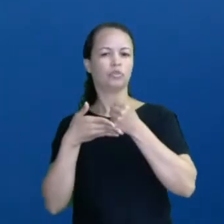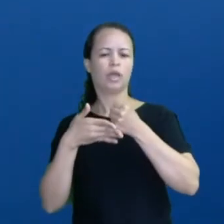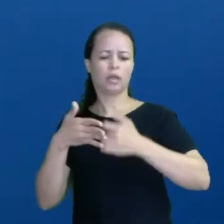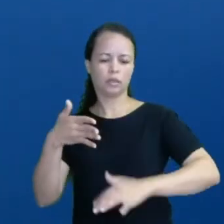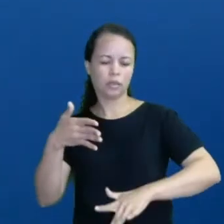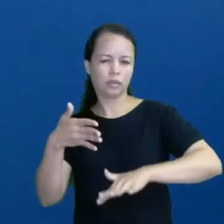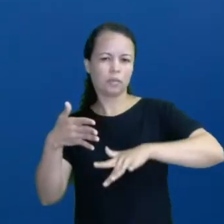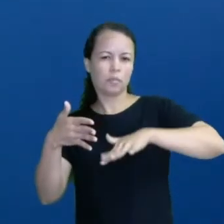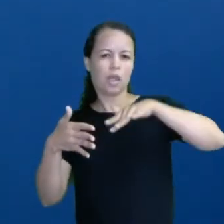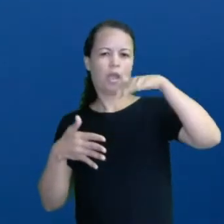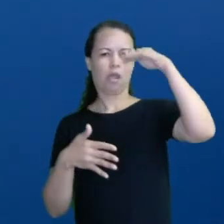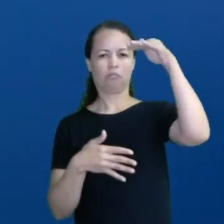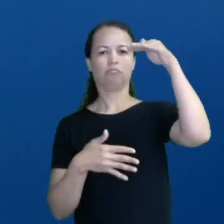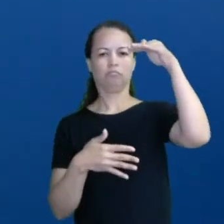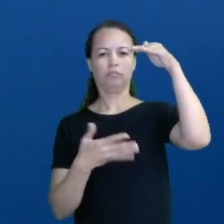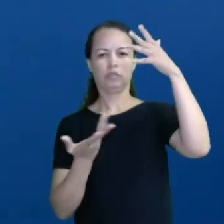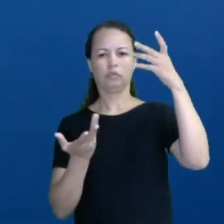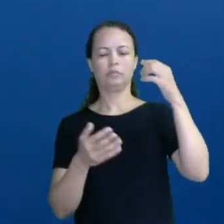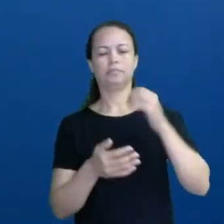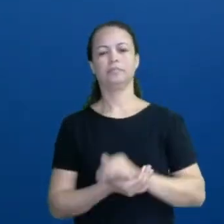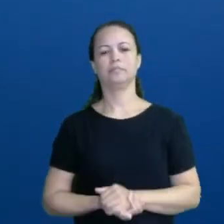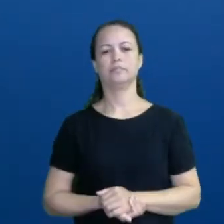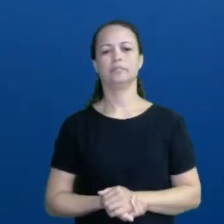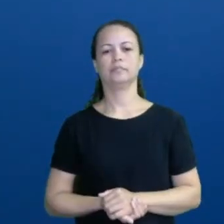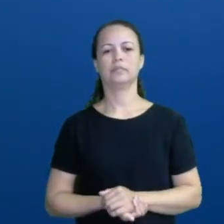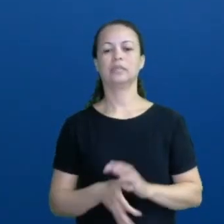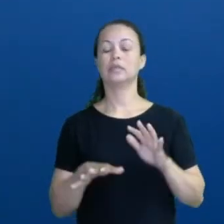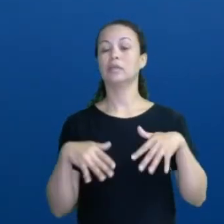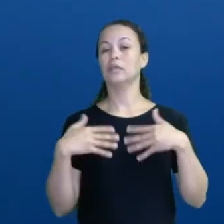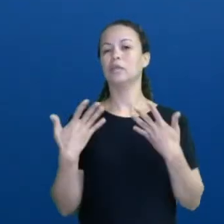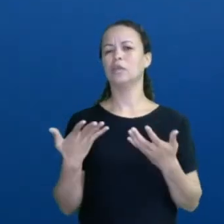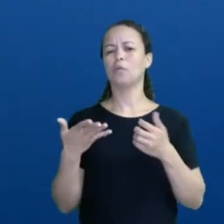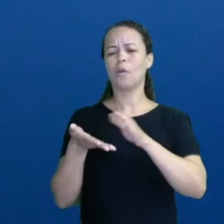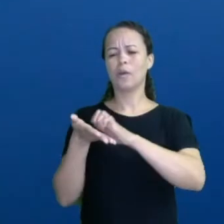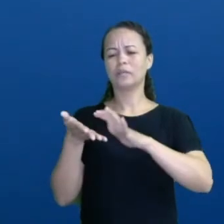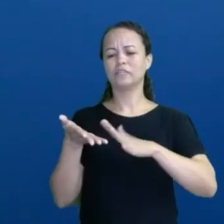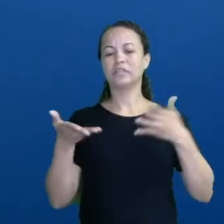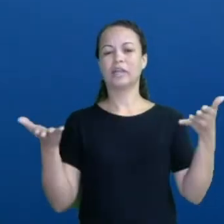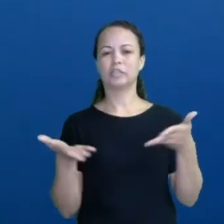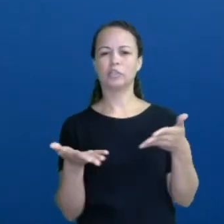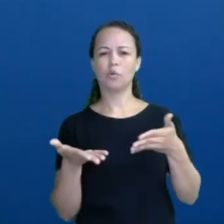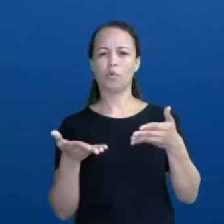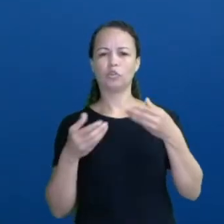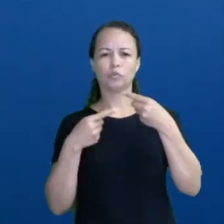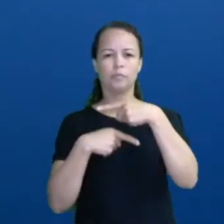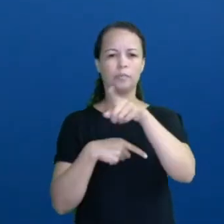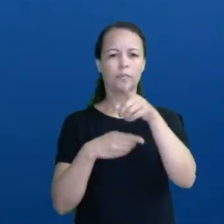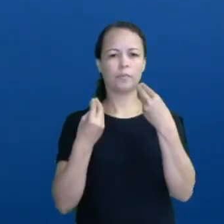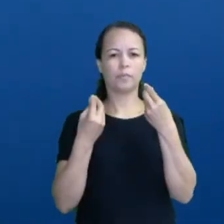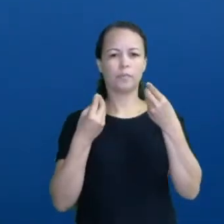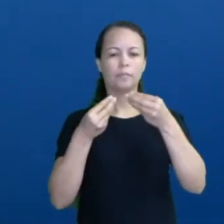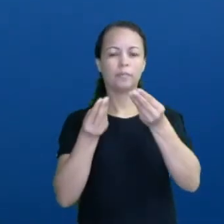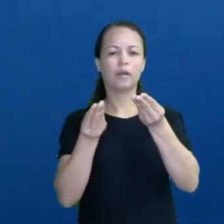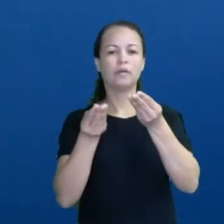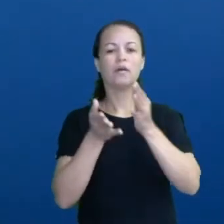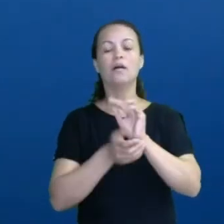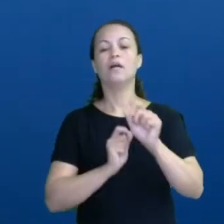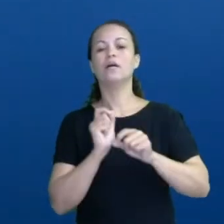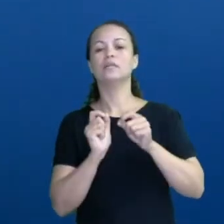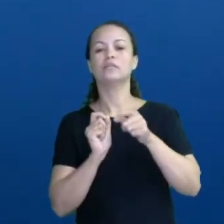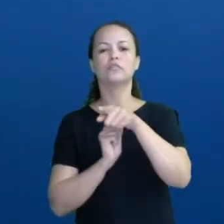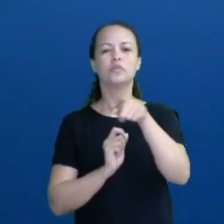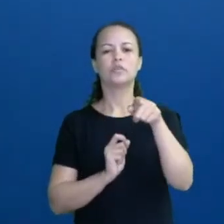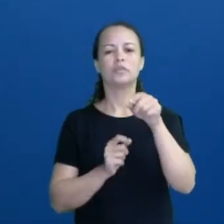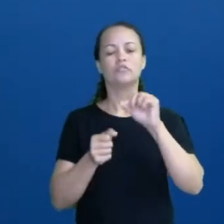pequenininho até grande, quando a gente crescer, tá? E qual é a tarefinha de casa que eu estou sugerindo para vocês? Que tal vocês